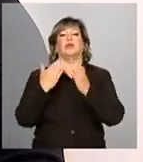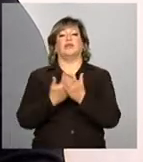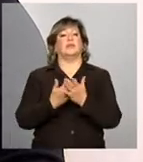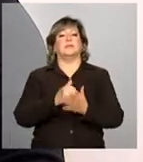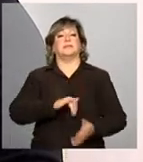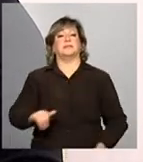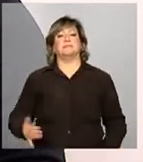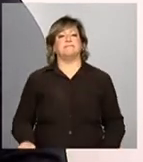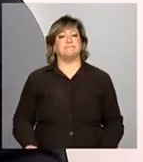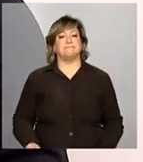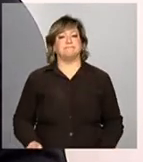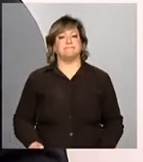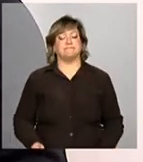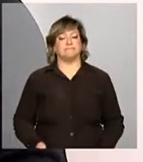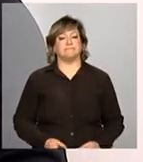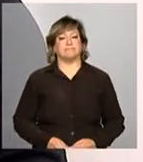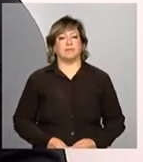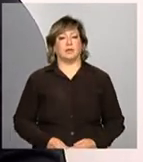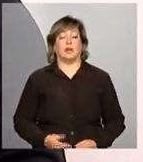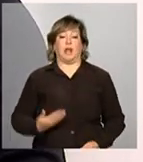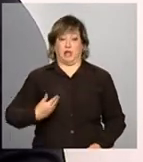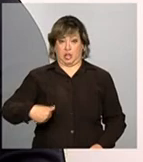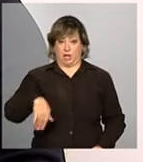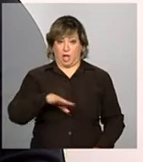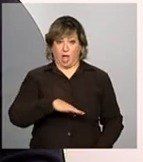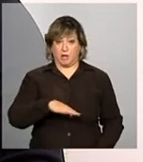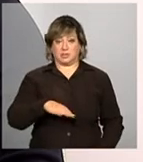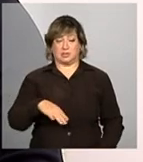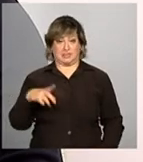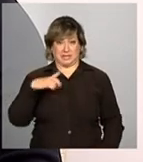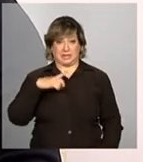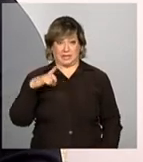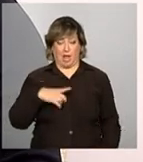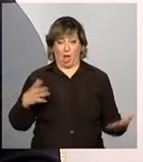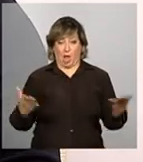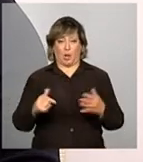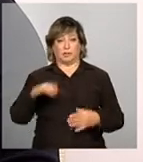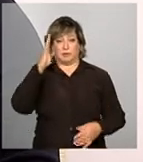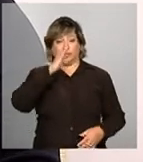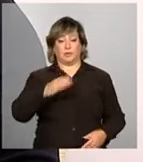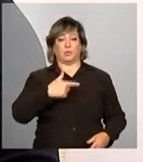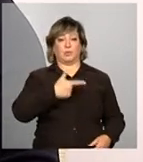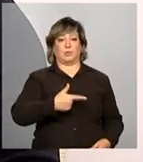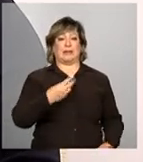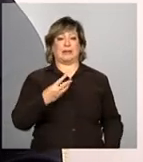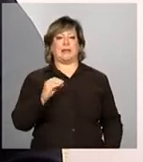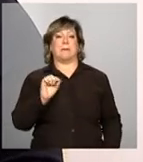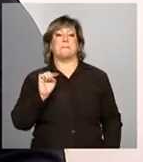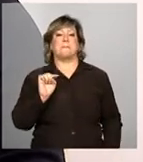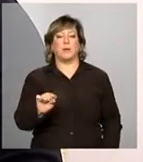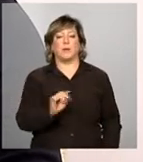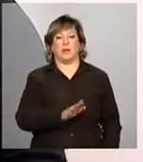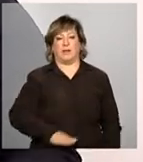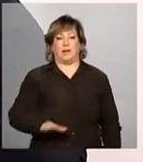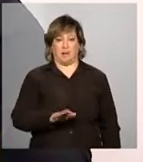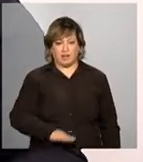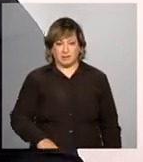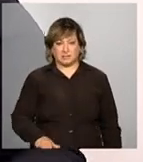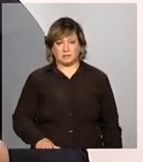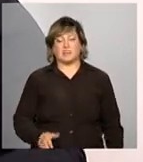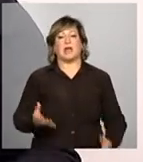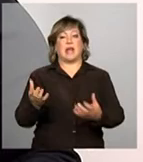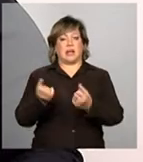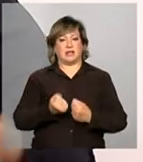a escola né Nós temos hoje no Brasil 230 mil crianças que